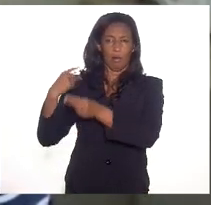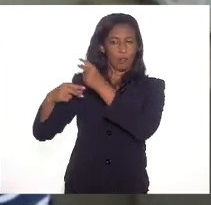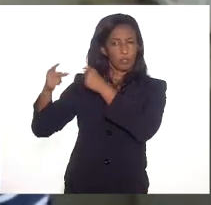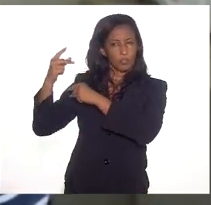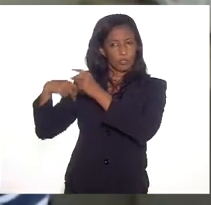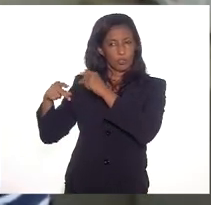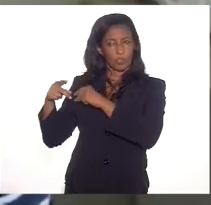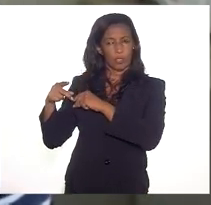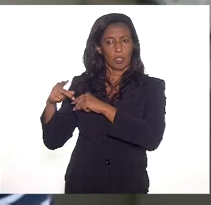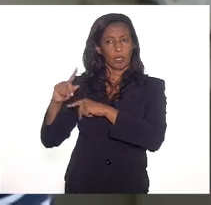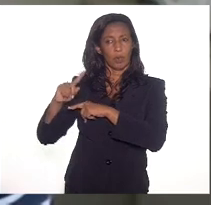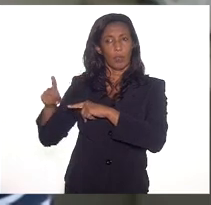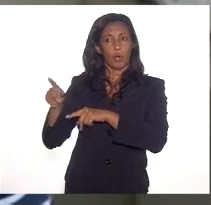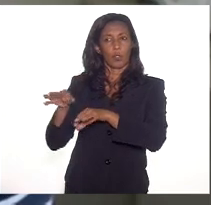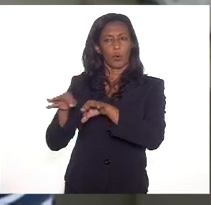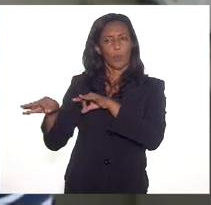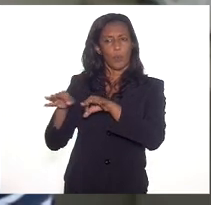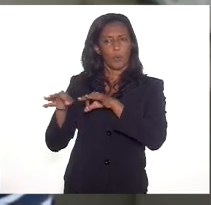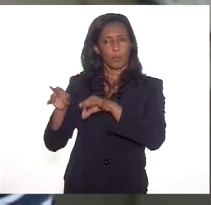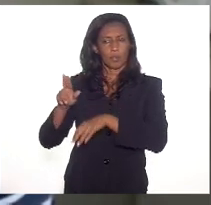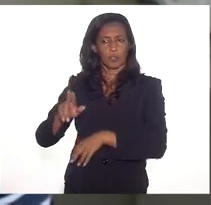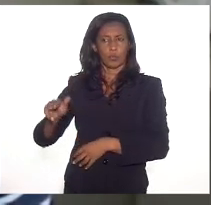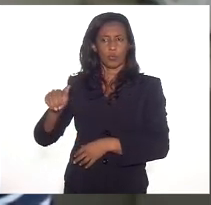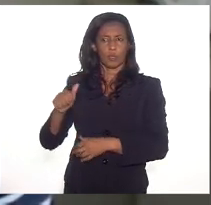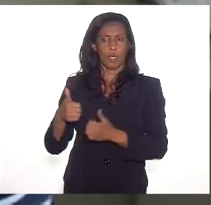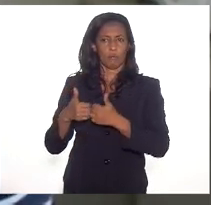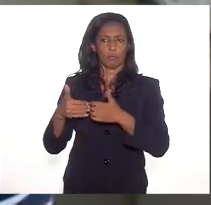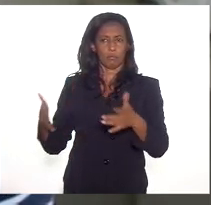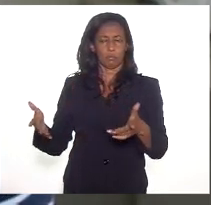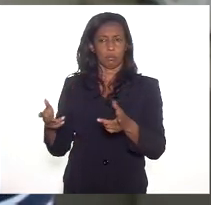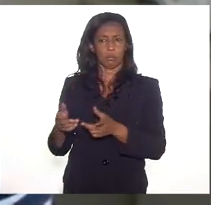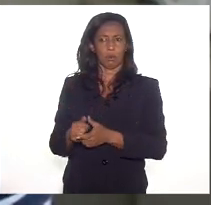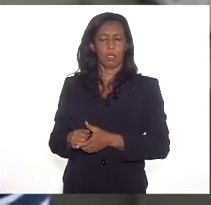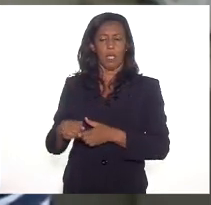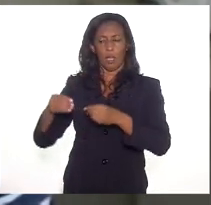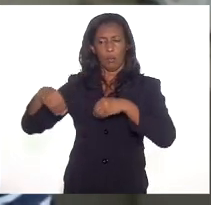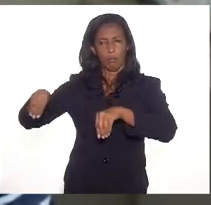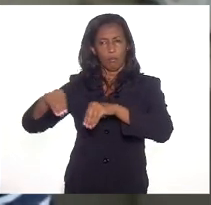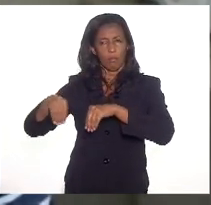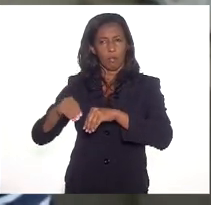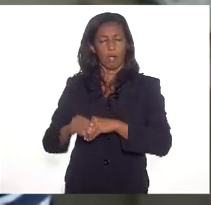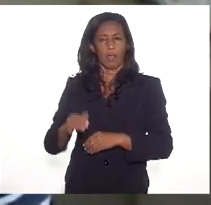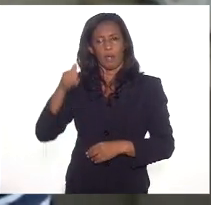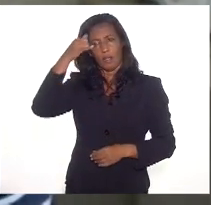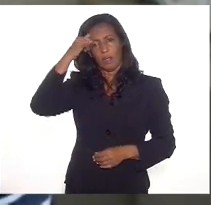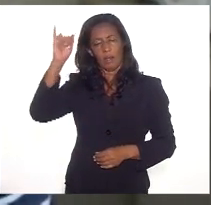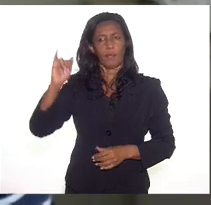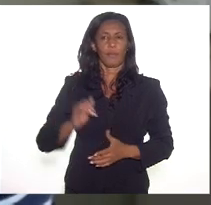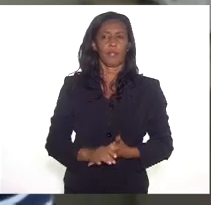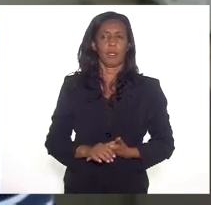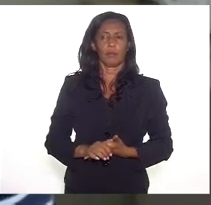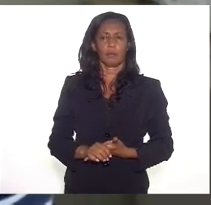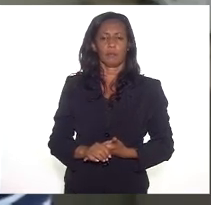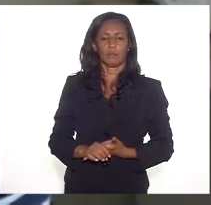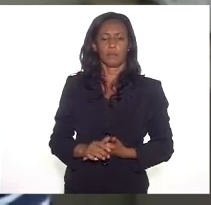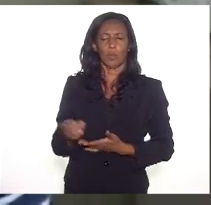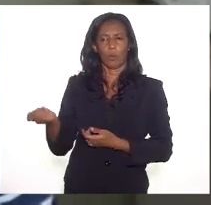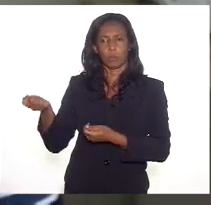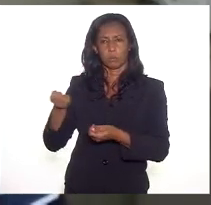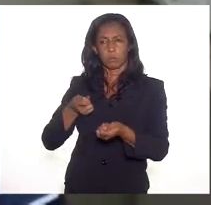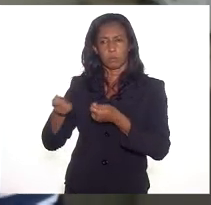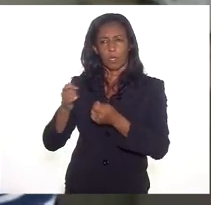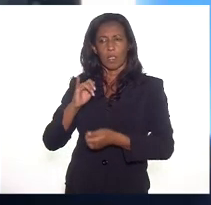programa seja utilizado para abertura ao mercado de terra evitando-se a especulação